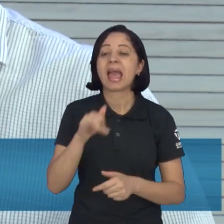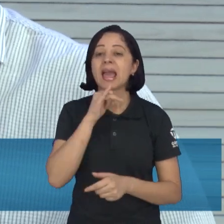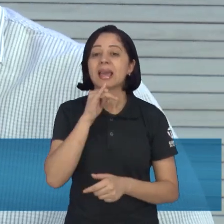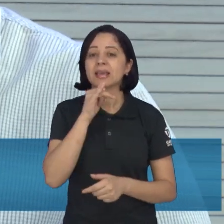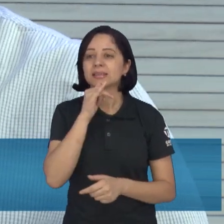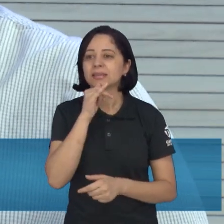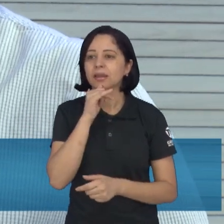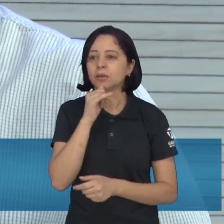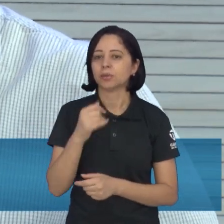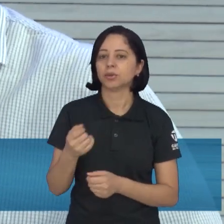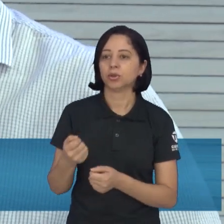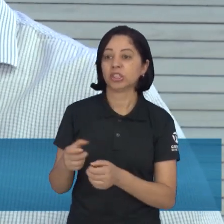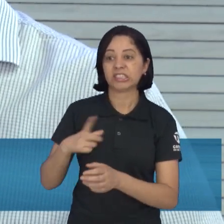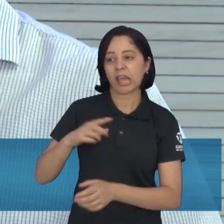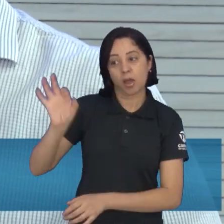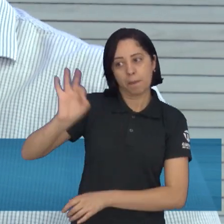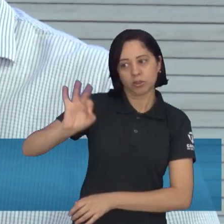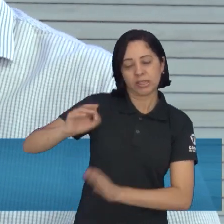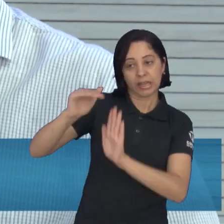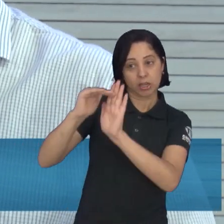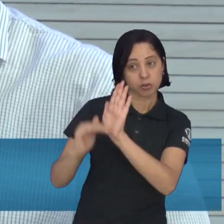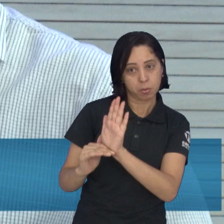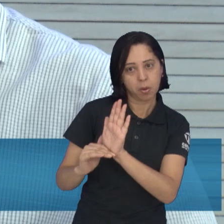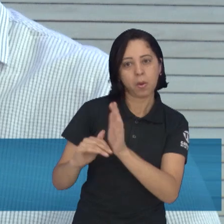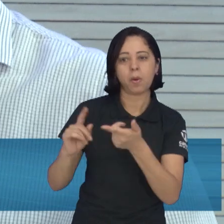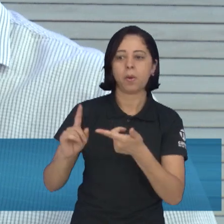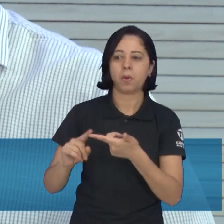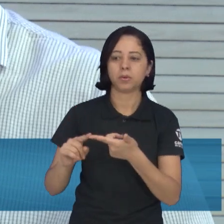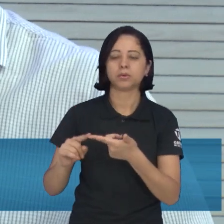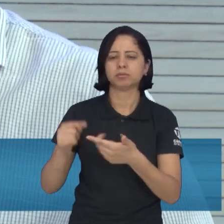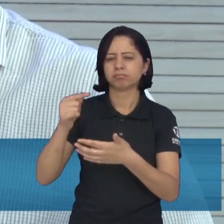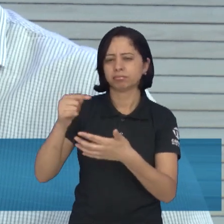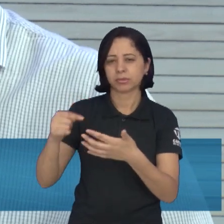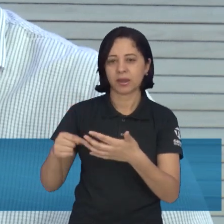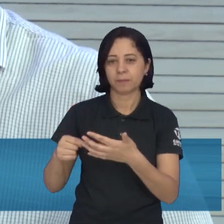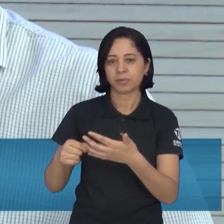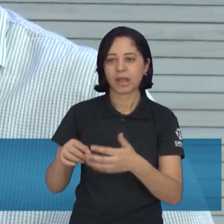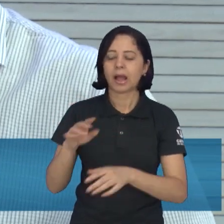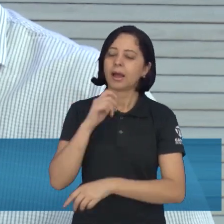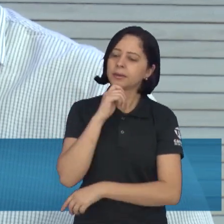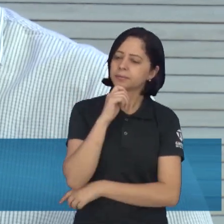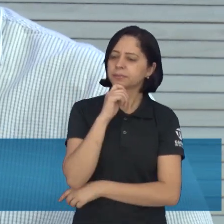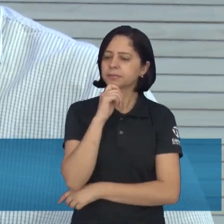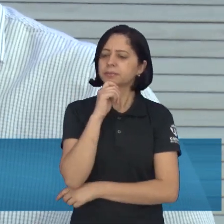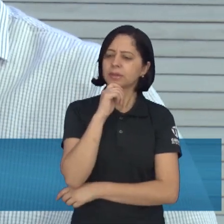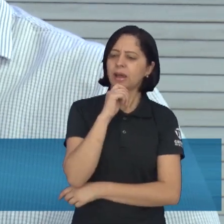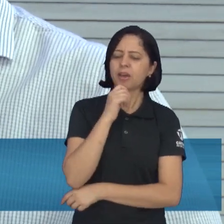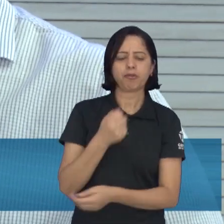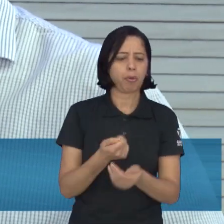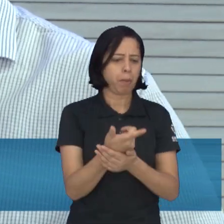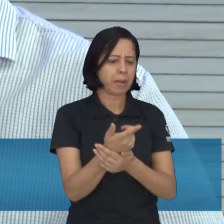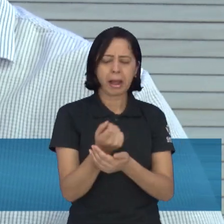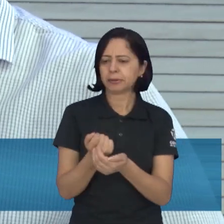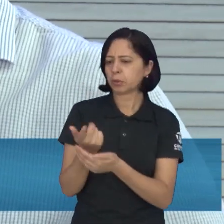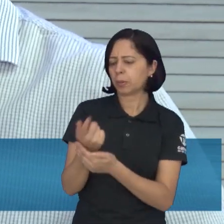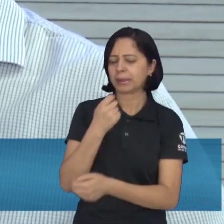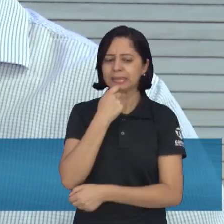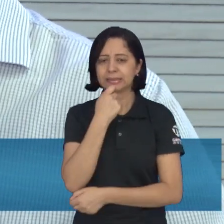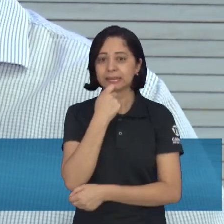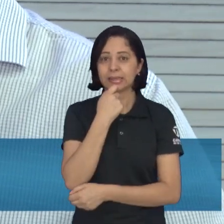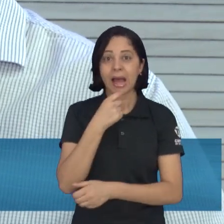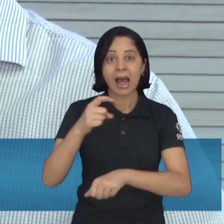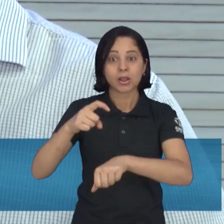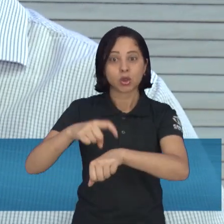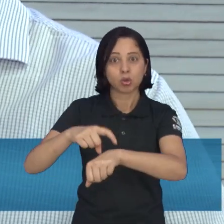mesmo preço, se ele tem um desconto. E uma vez que ele decida se ele vai comprar um item A ou item B, na hora de